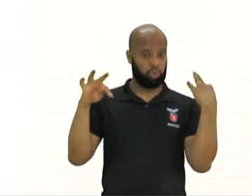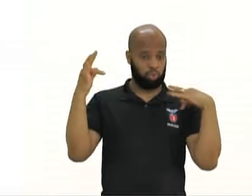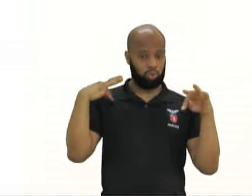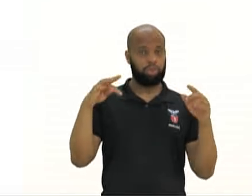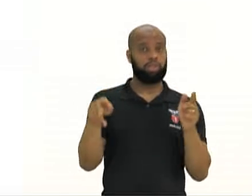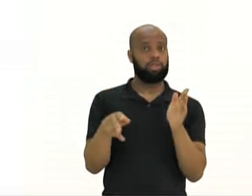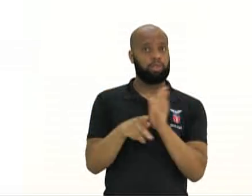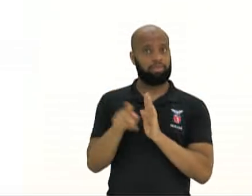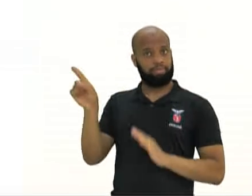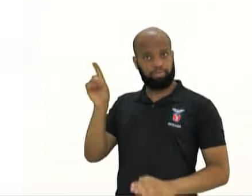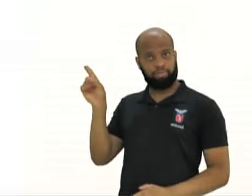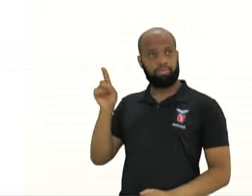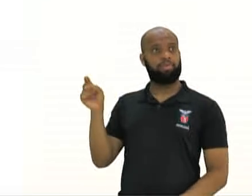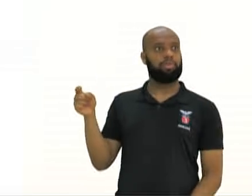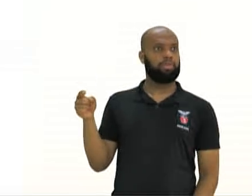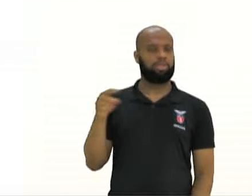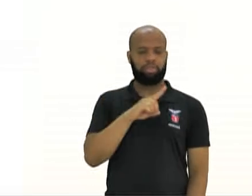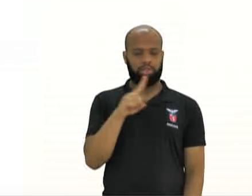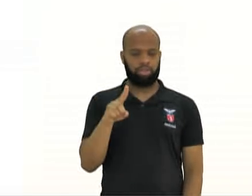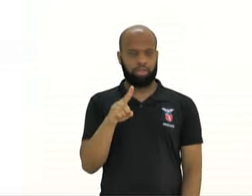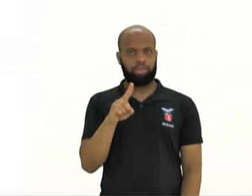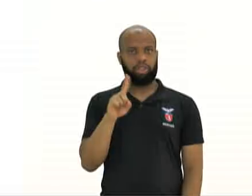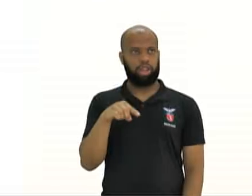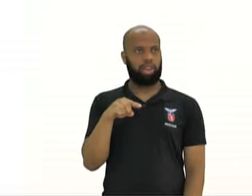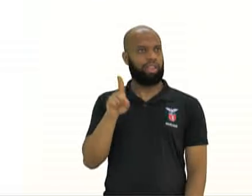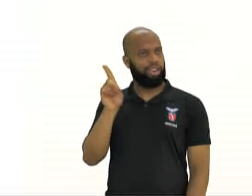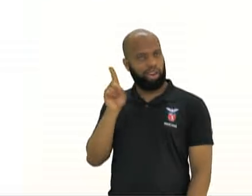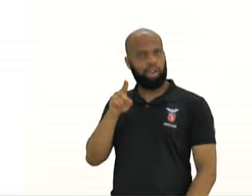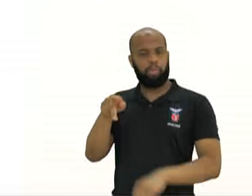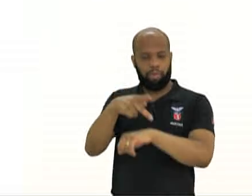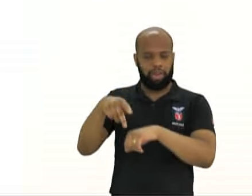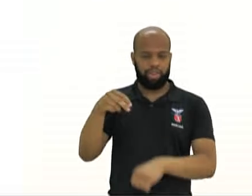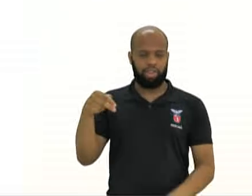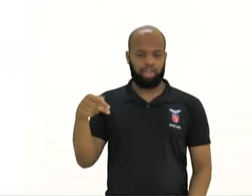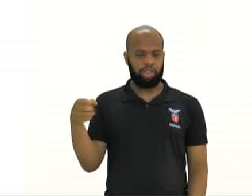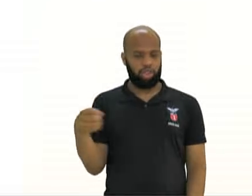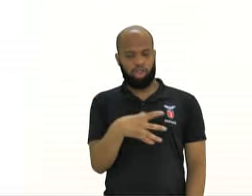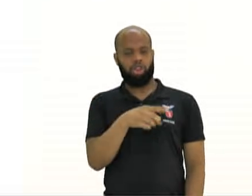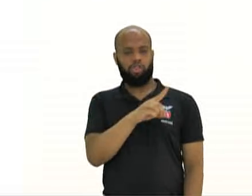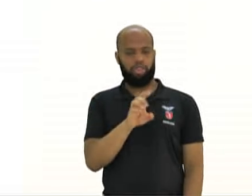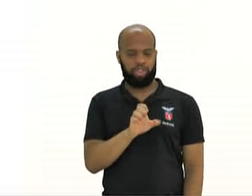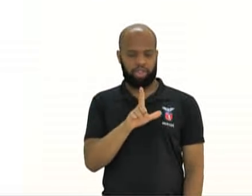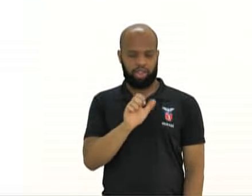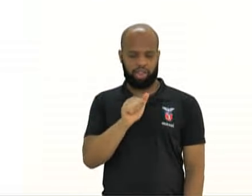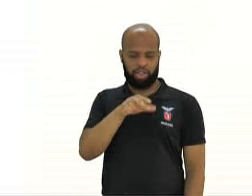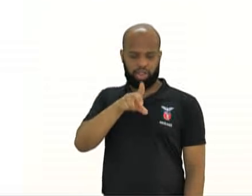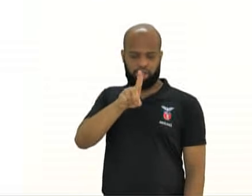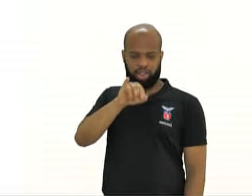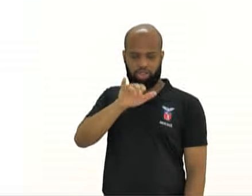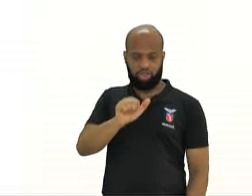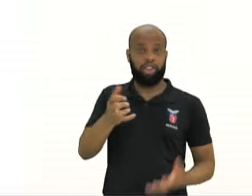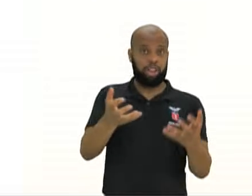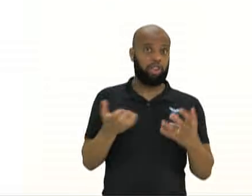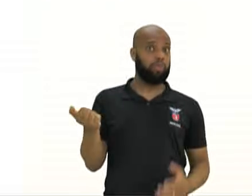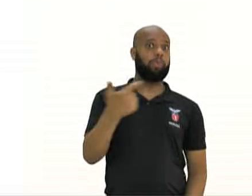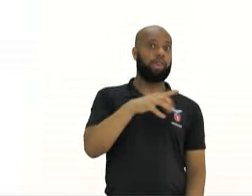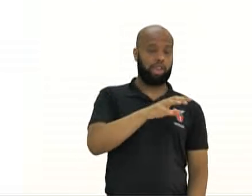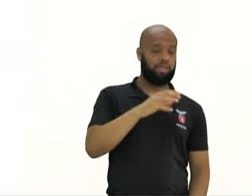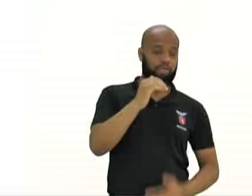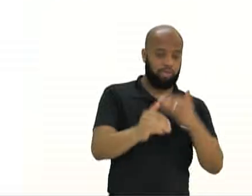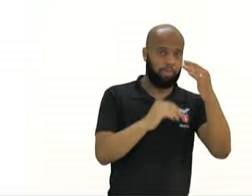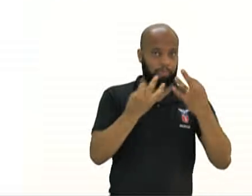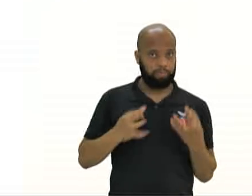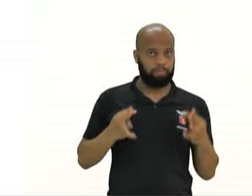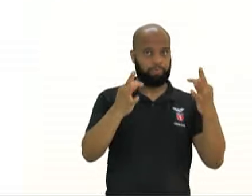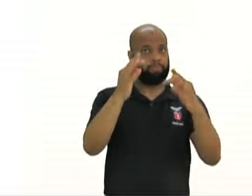Nova Zelândia, né, que a gente viu é o maior setor. A Nova Zelândia pretende superar isso com o desenvolvimento tecnológico,